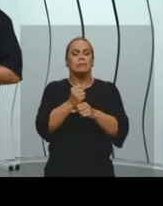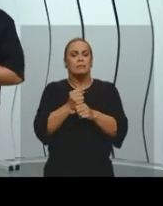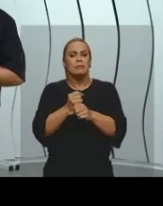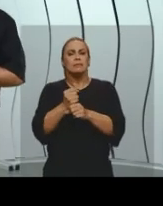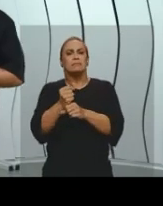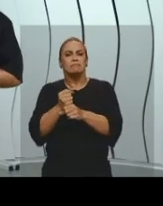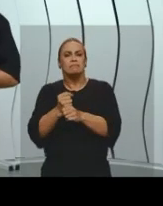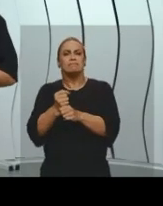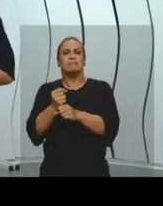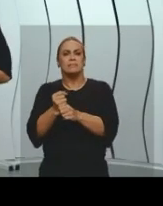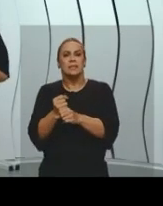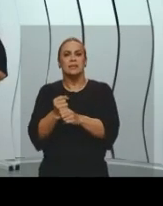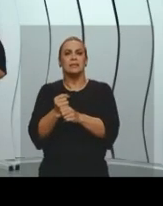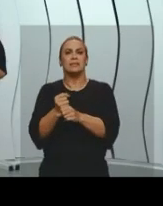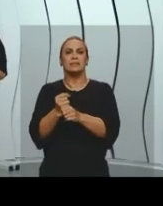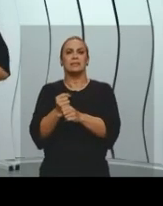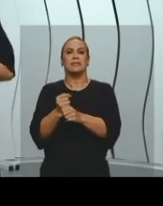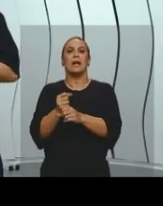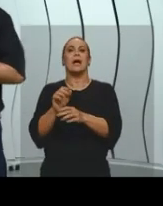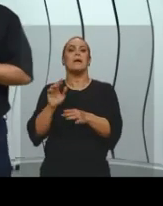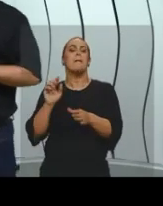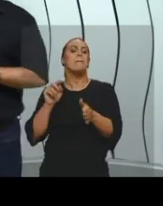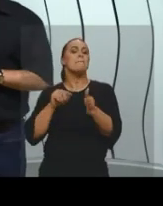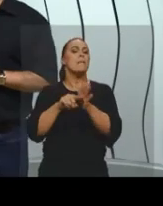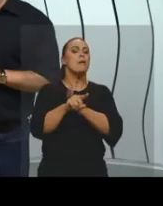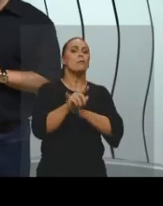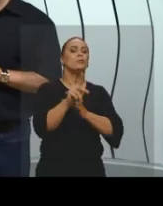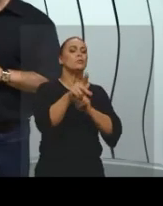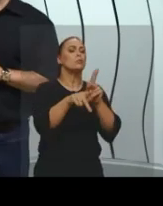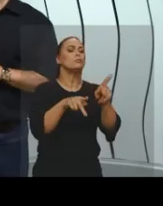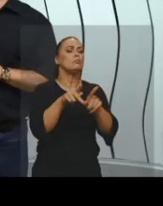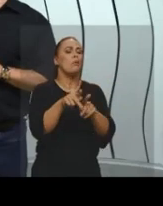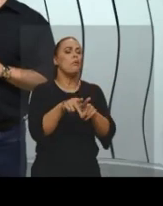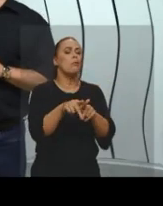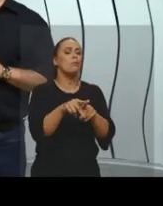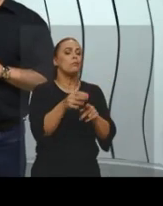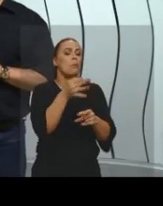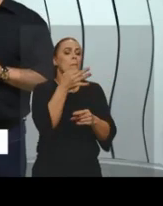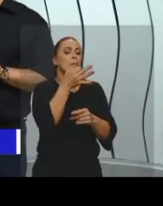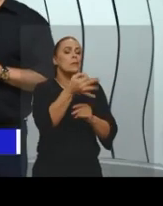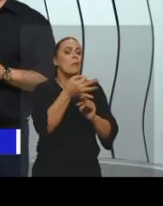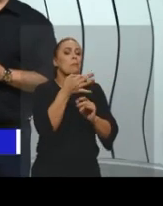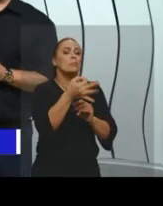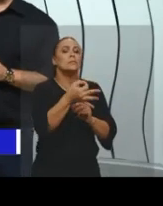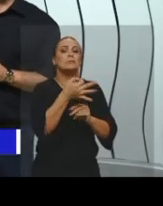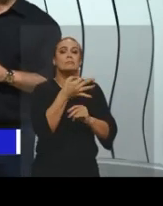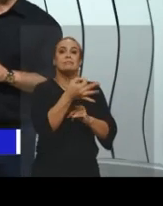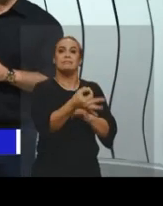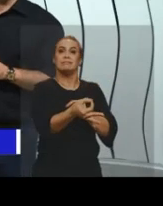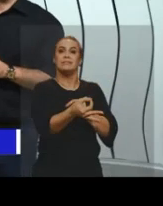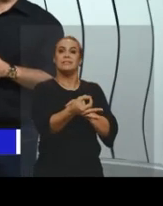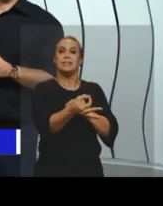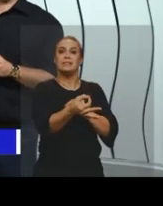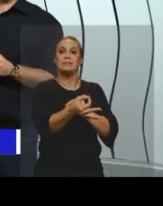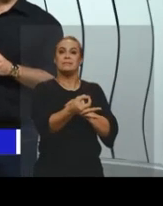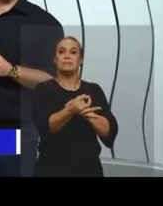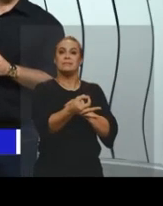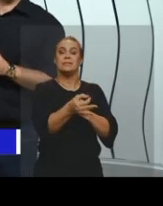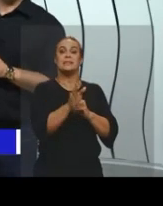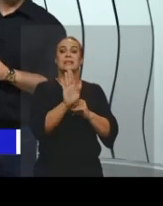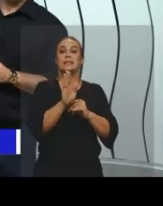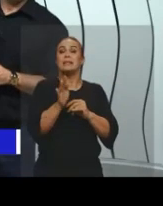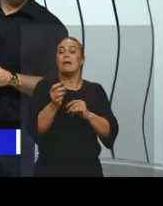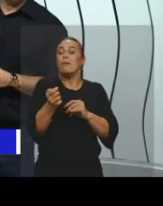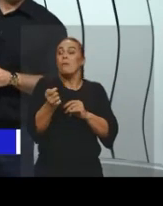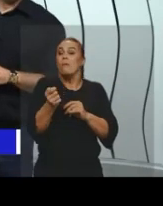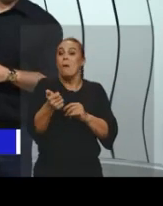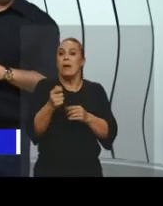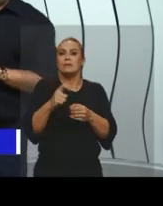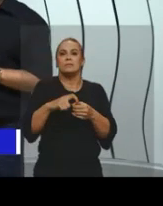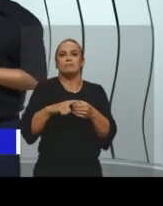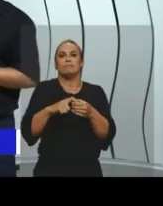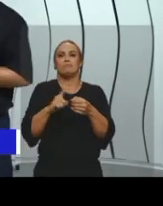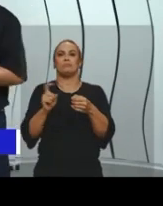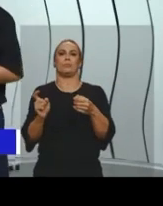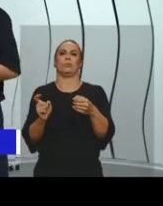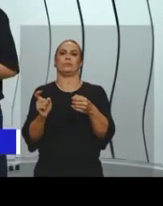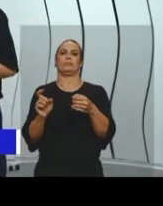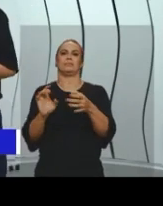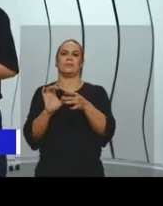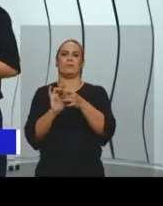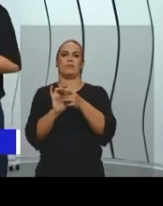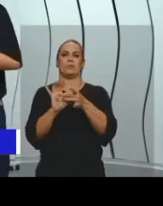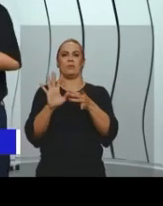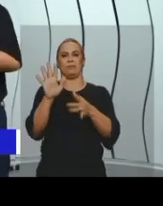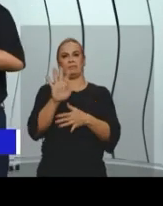consumou e a Inglaterra já está em processo de conclusão do seu desligamento da União Europeia,